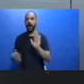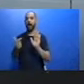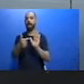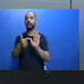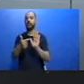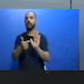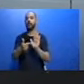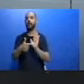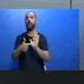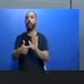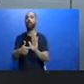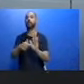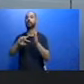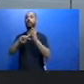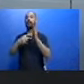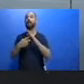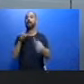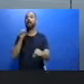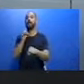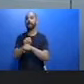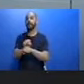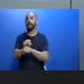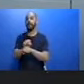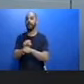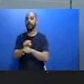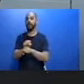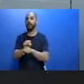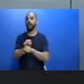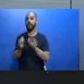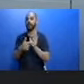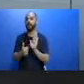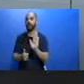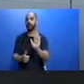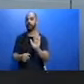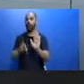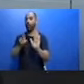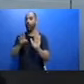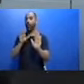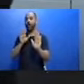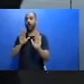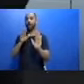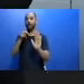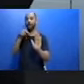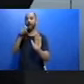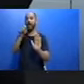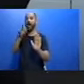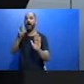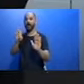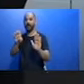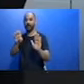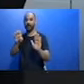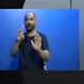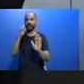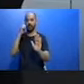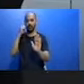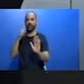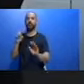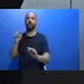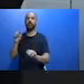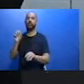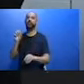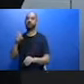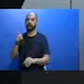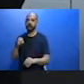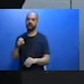otária não é bom transparente não é igual do menininho então sim